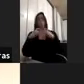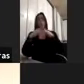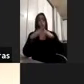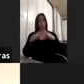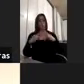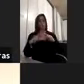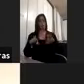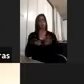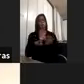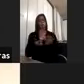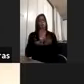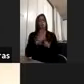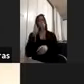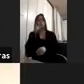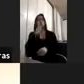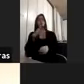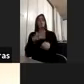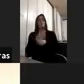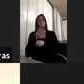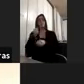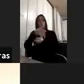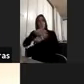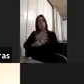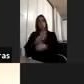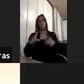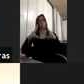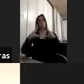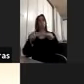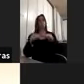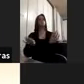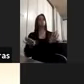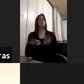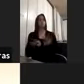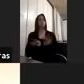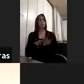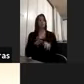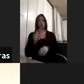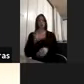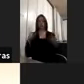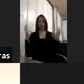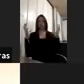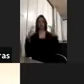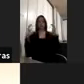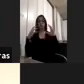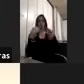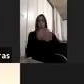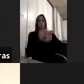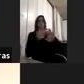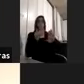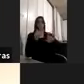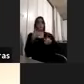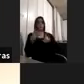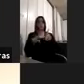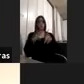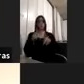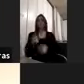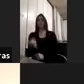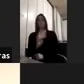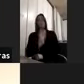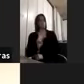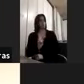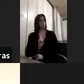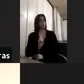suportou a chuva. Foi bastante chuva, suportou, e não foi a chuva que afastou o trabalhador, não. O trabalhador esteve lá, até ontem